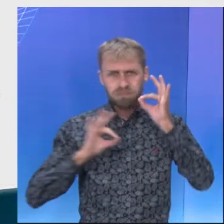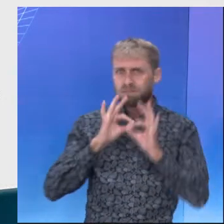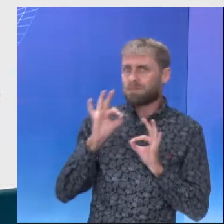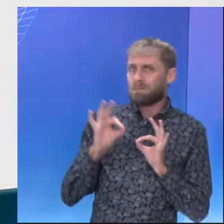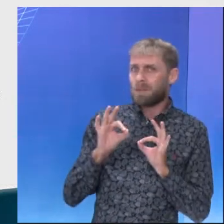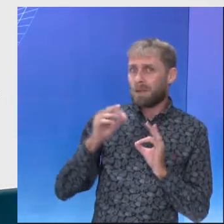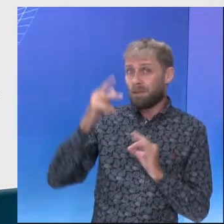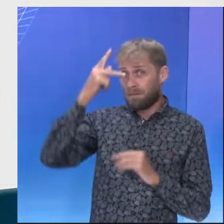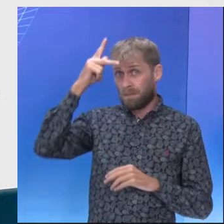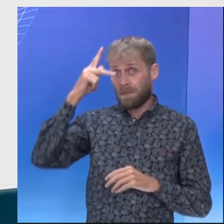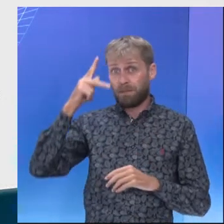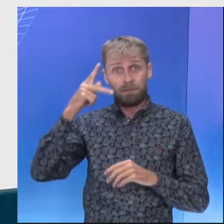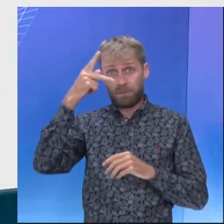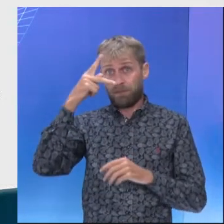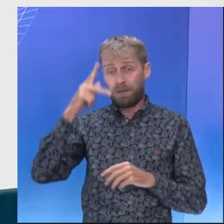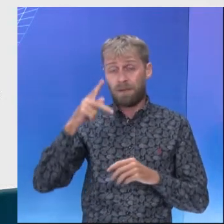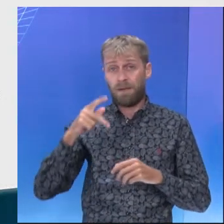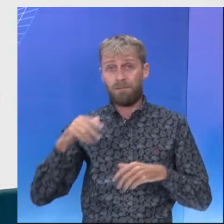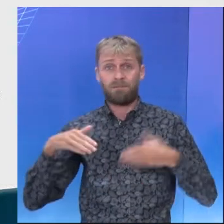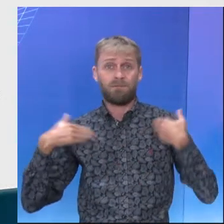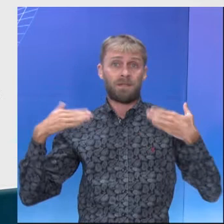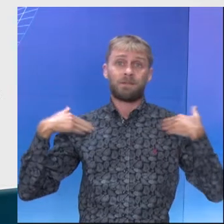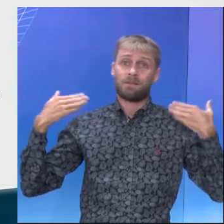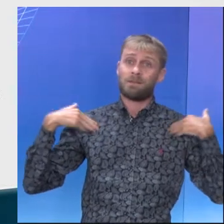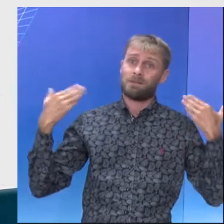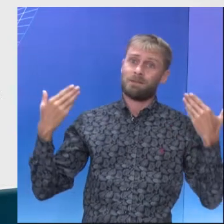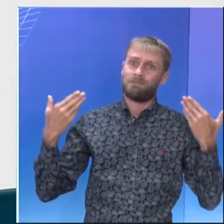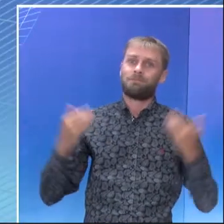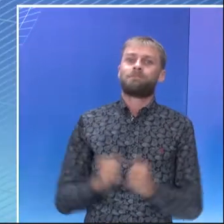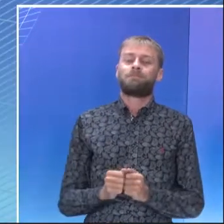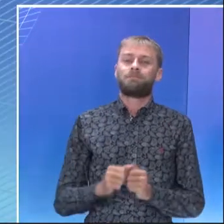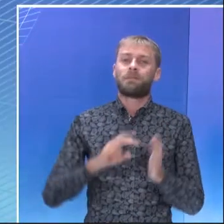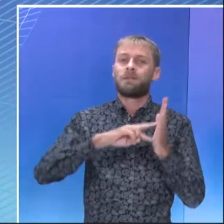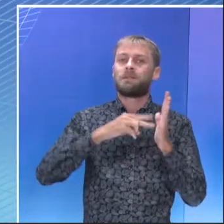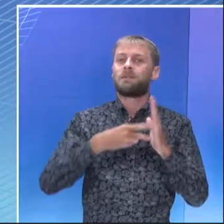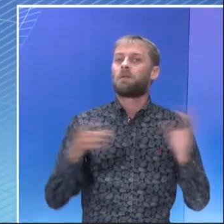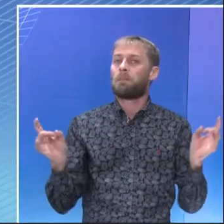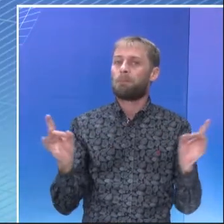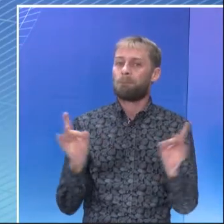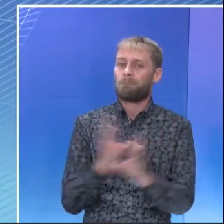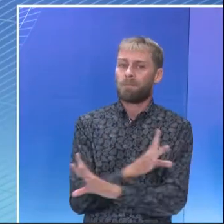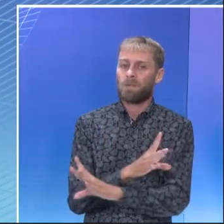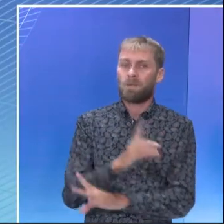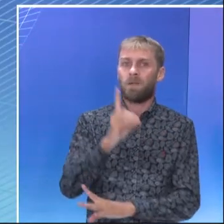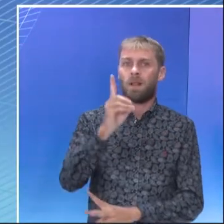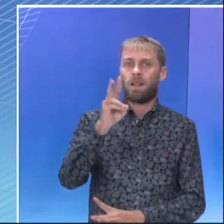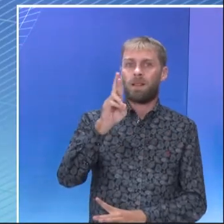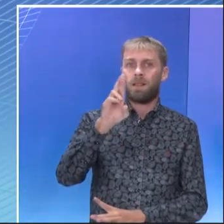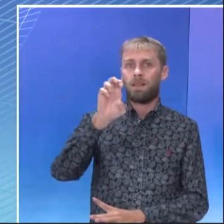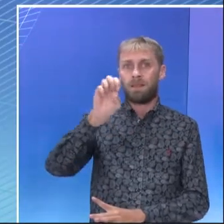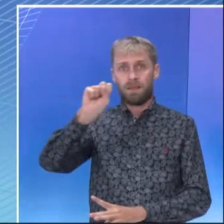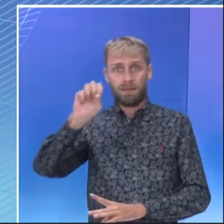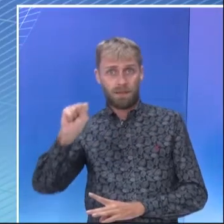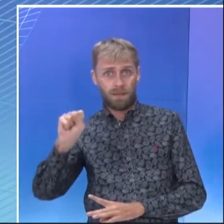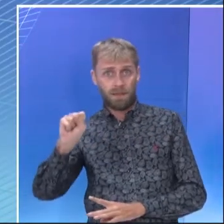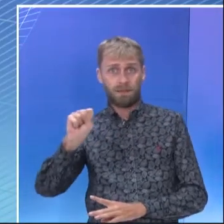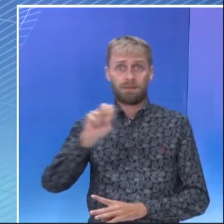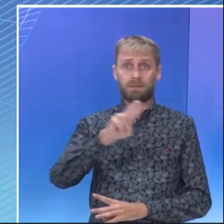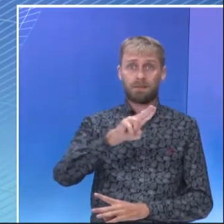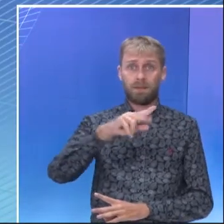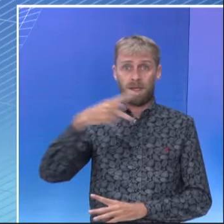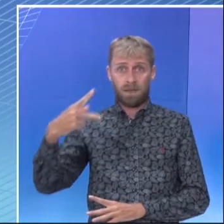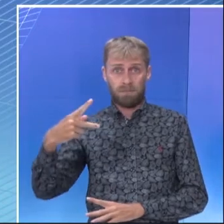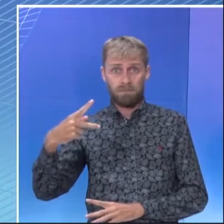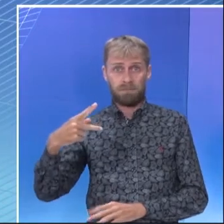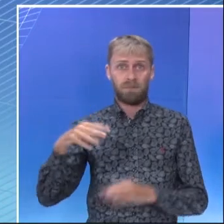O dress up por si só, ele tem um sentido completo. Ele não precisa de um complemento. Viu como